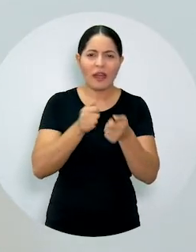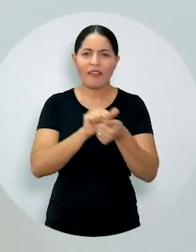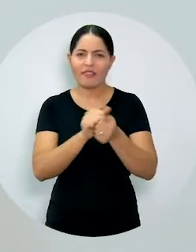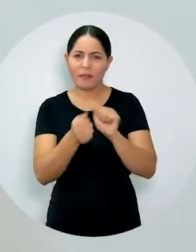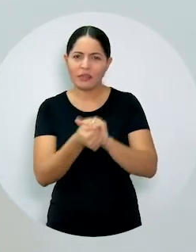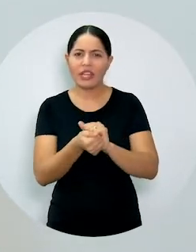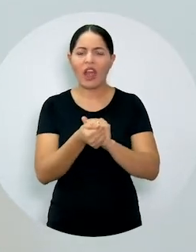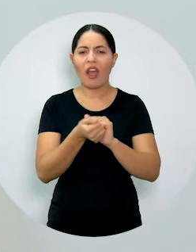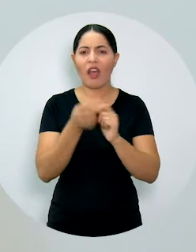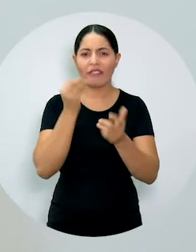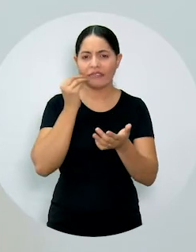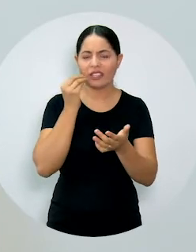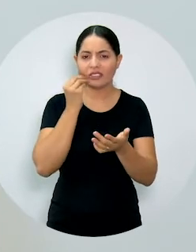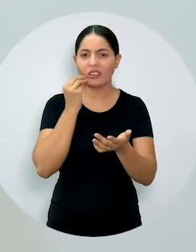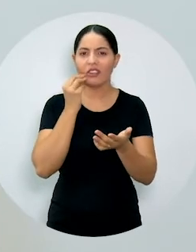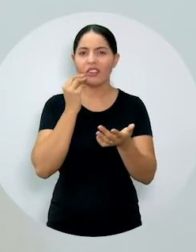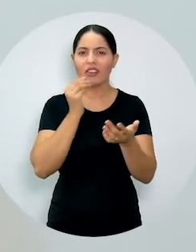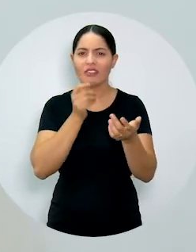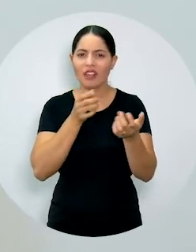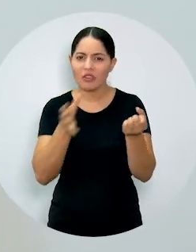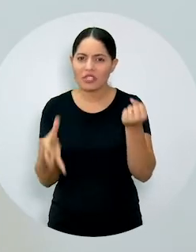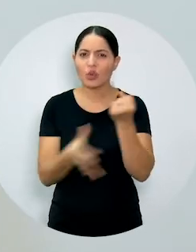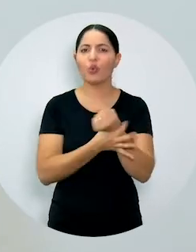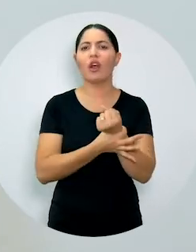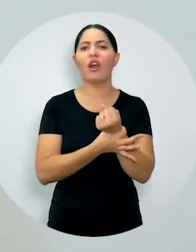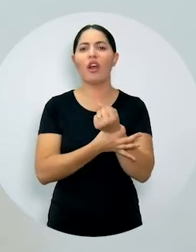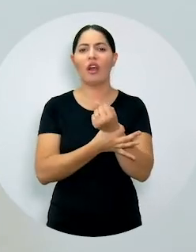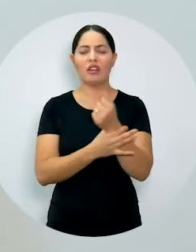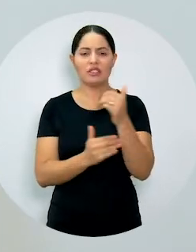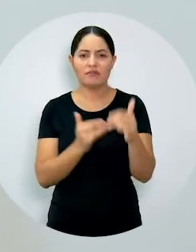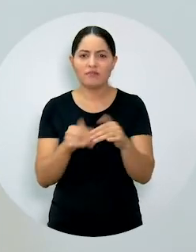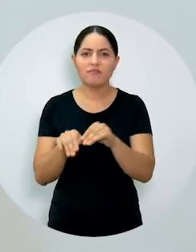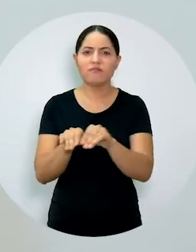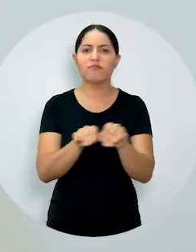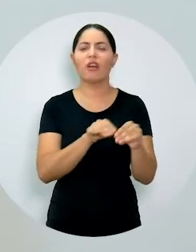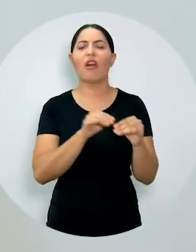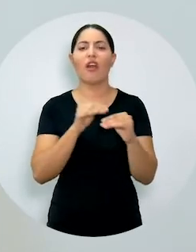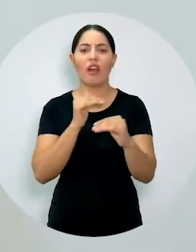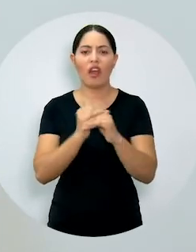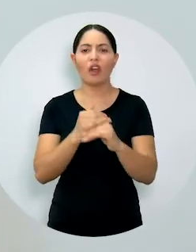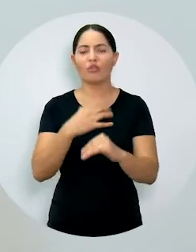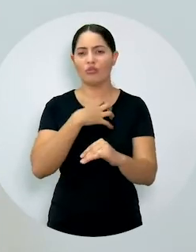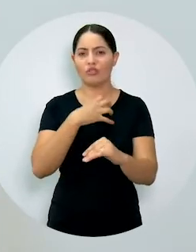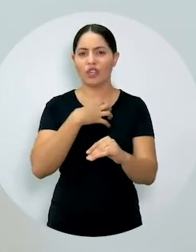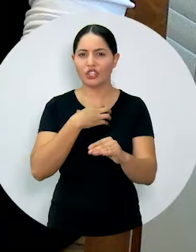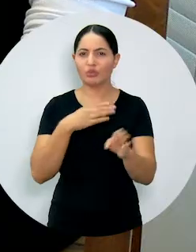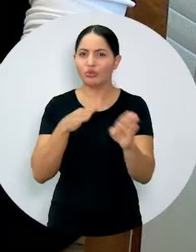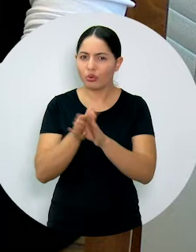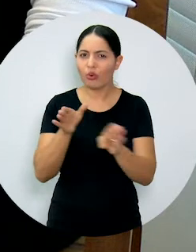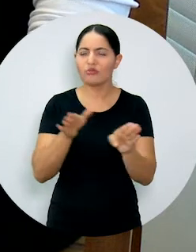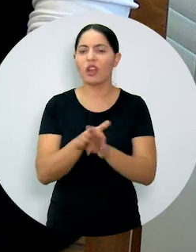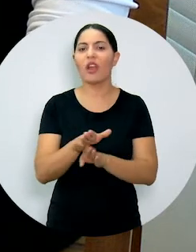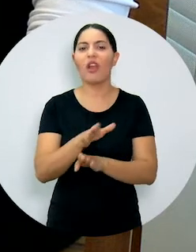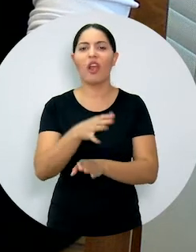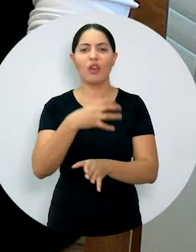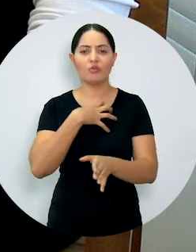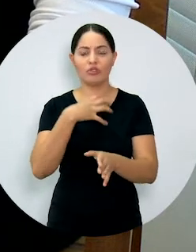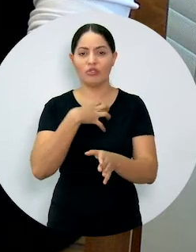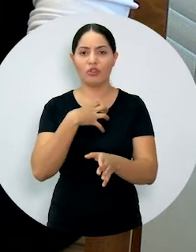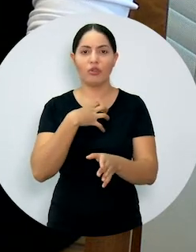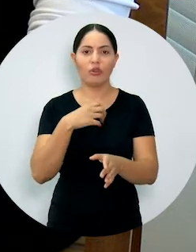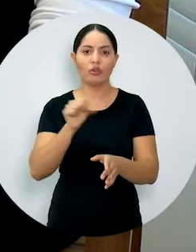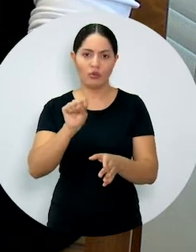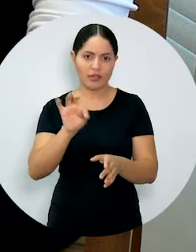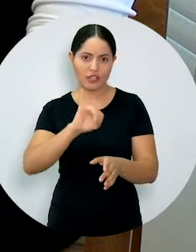as decisões e fazer, portanto, dar uma segurança através de uma unidade de orientação, através do